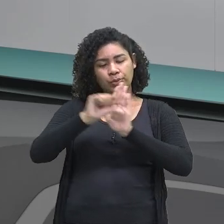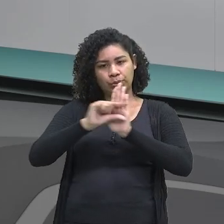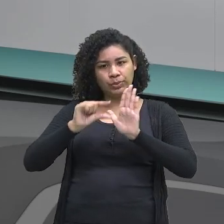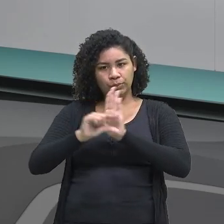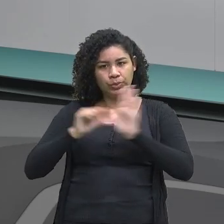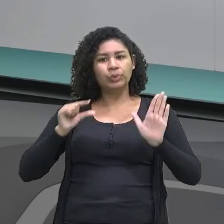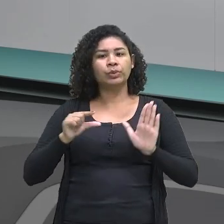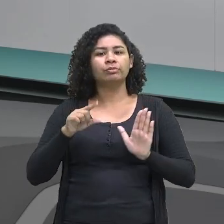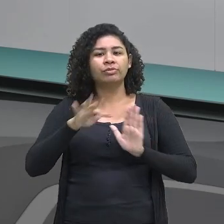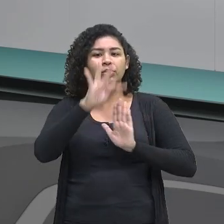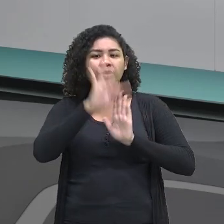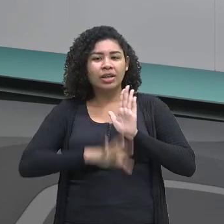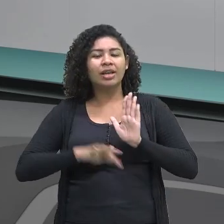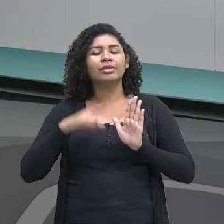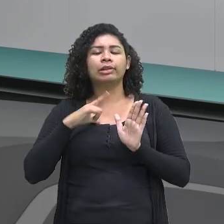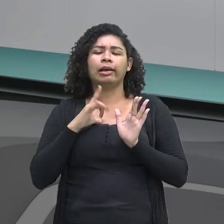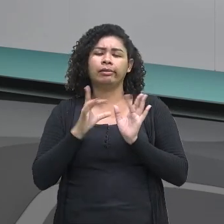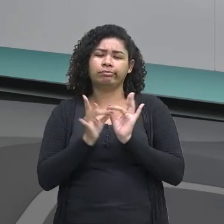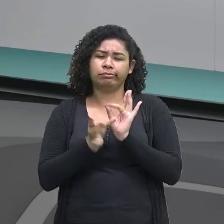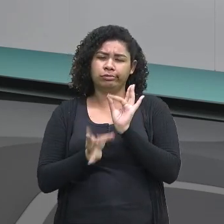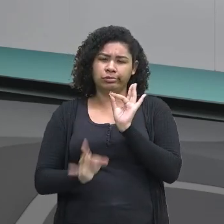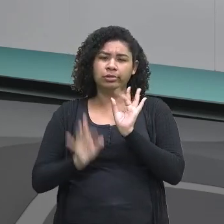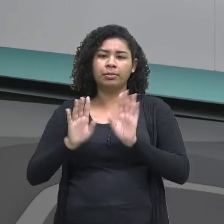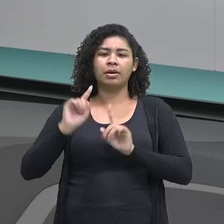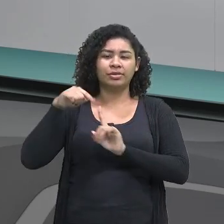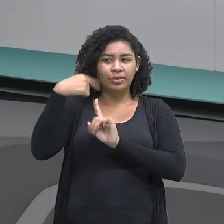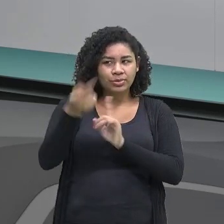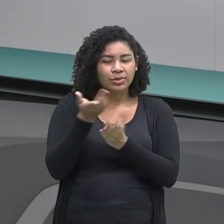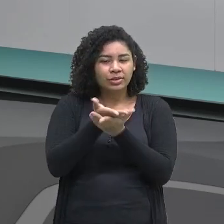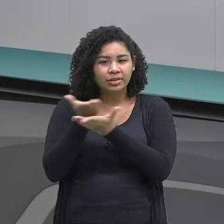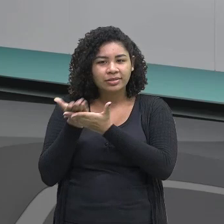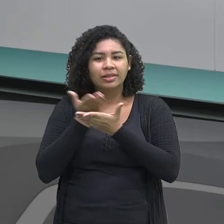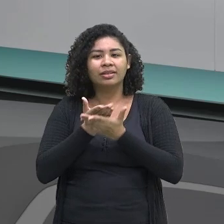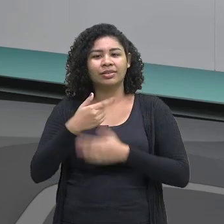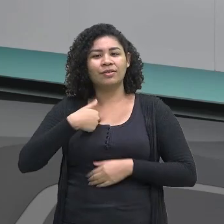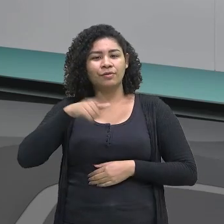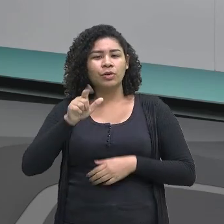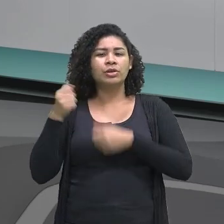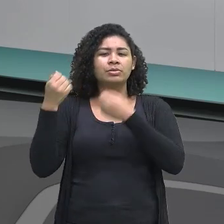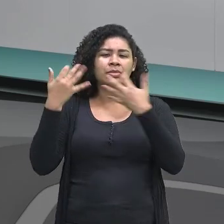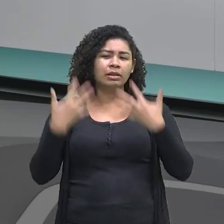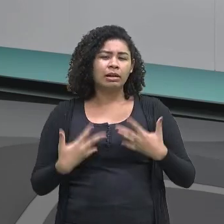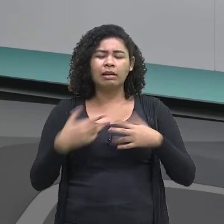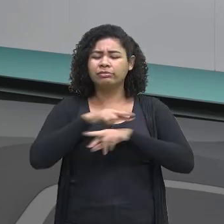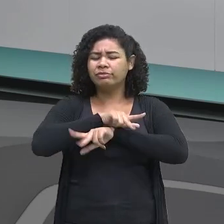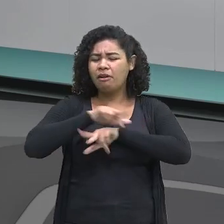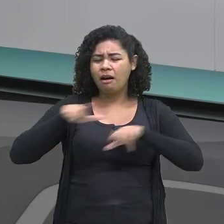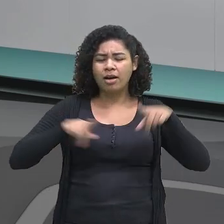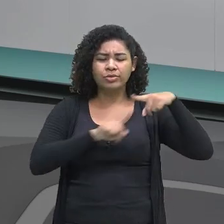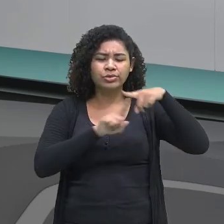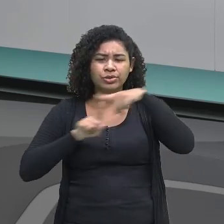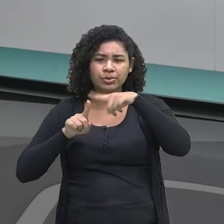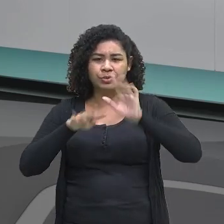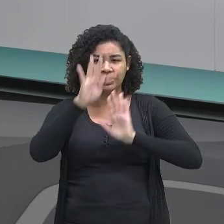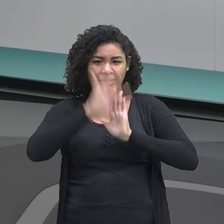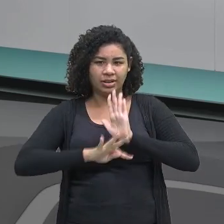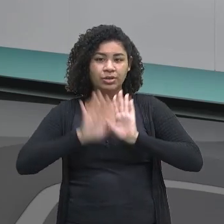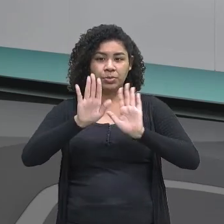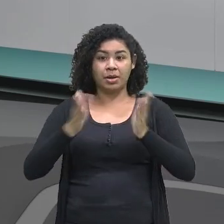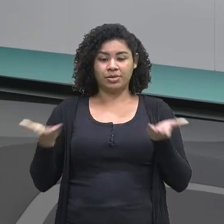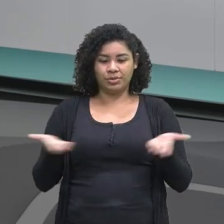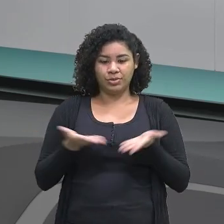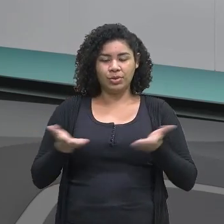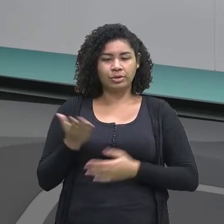hoje são um pouco grandes e nas próximas aulas nós vamos trabalhar contos, receitas, mas hoje nós trouxemos esses